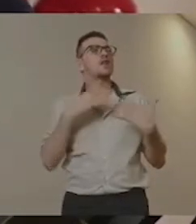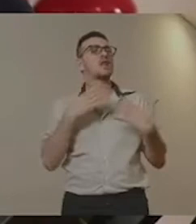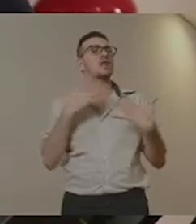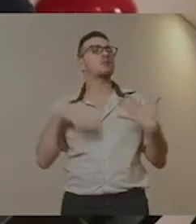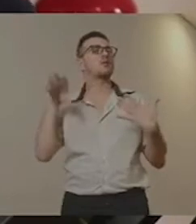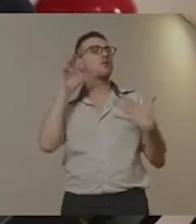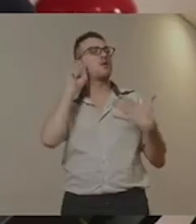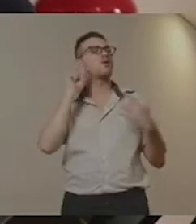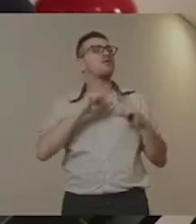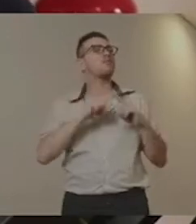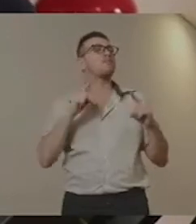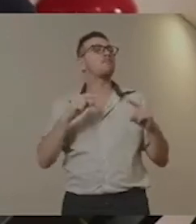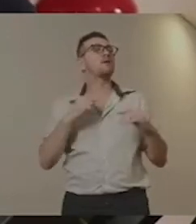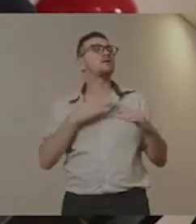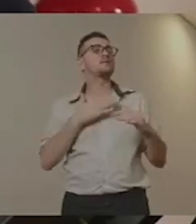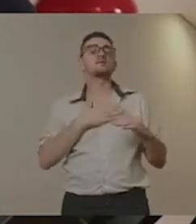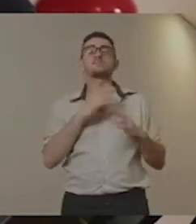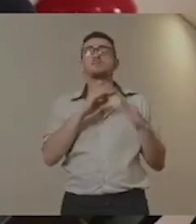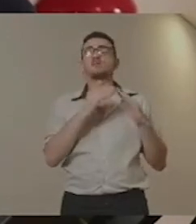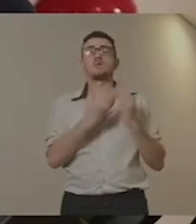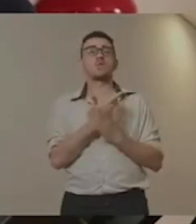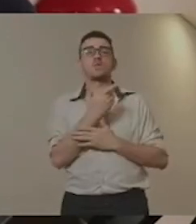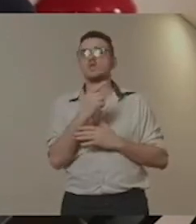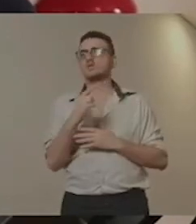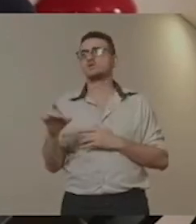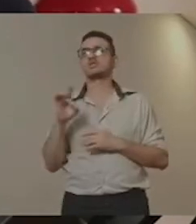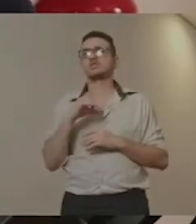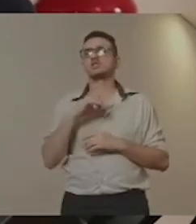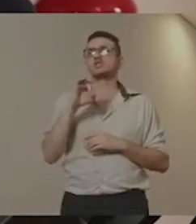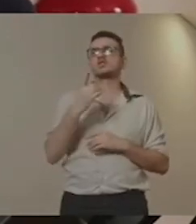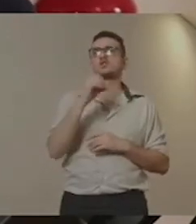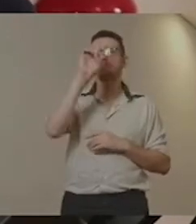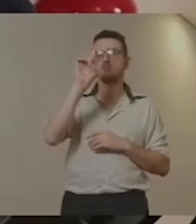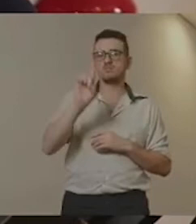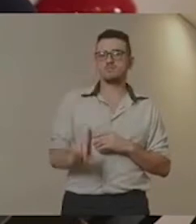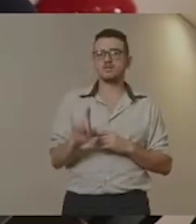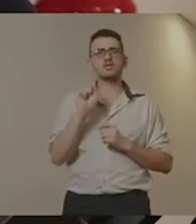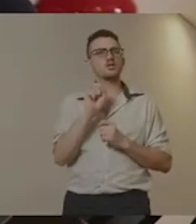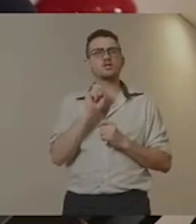só uma diretoria assim, que não queria me expressar.